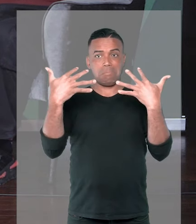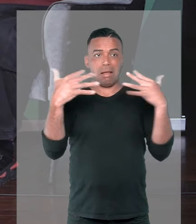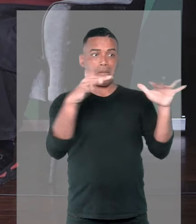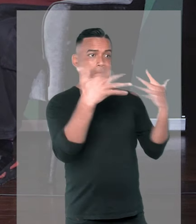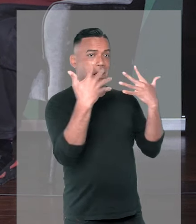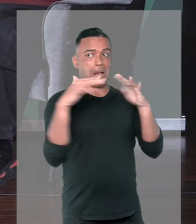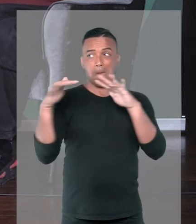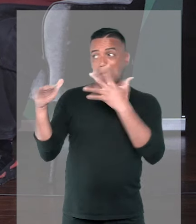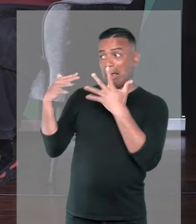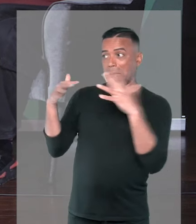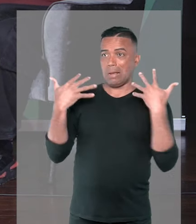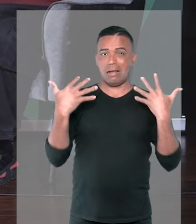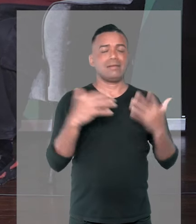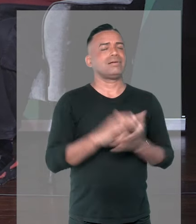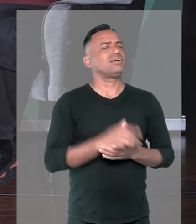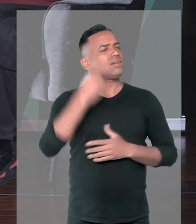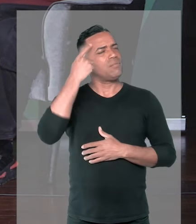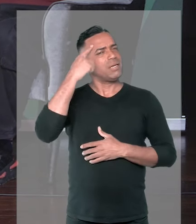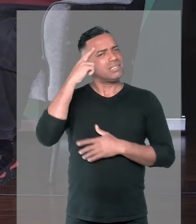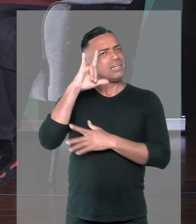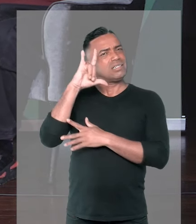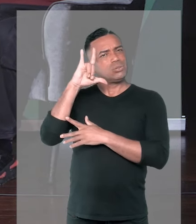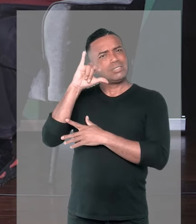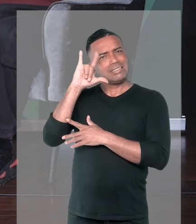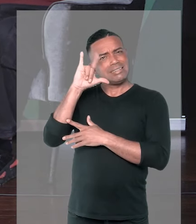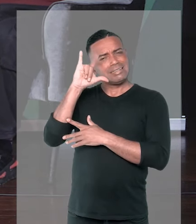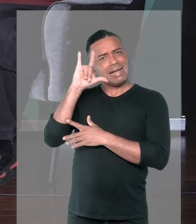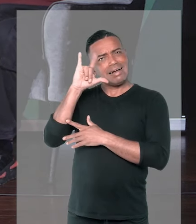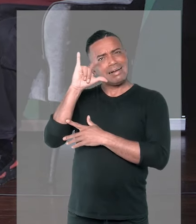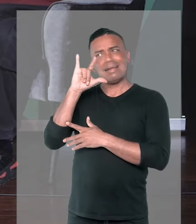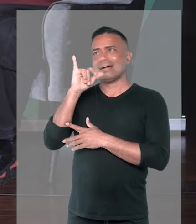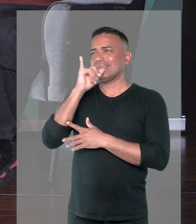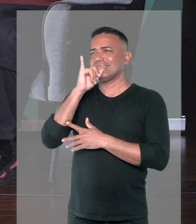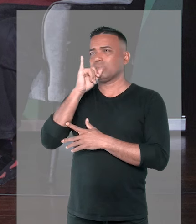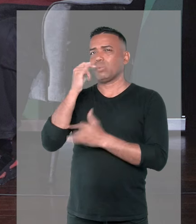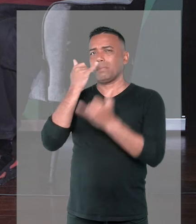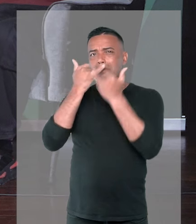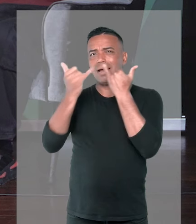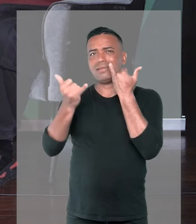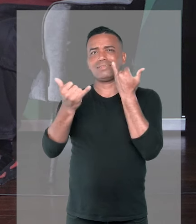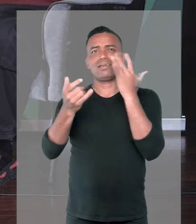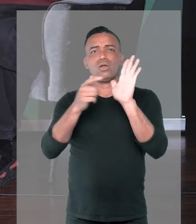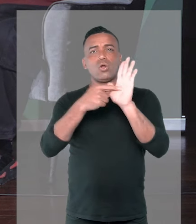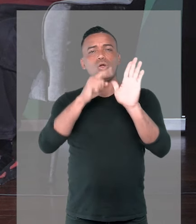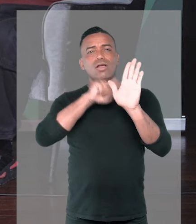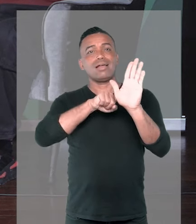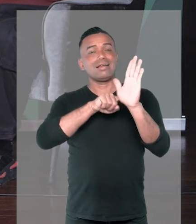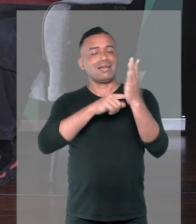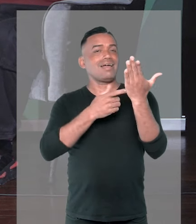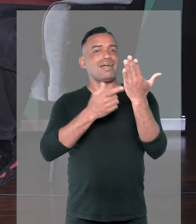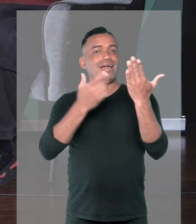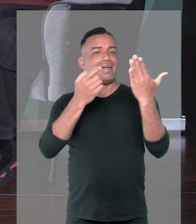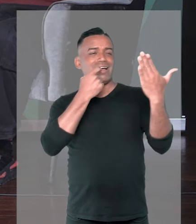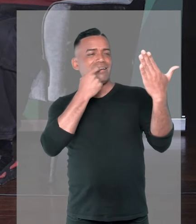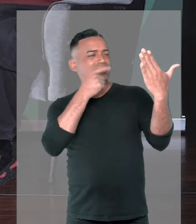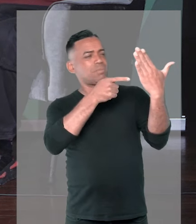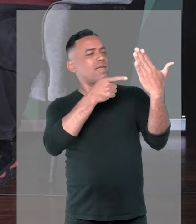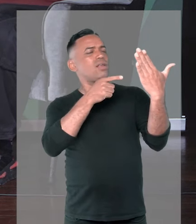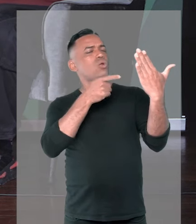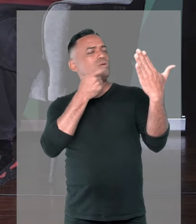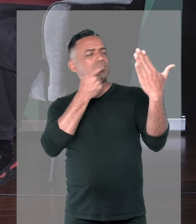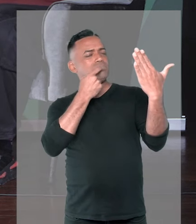um dia desse eu tava pensando no Instagram como sendo o espelho do Espelho Meu certo Espelho